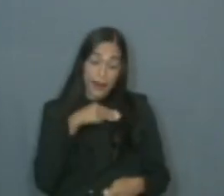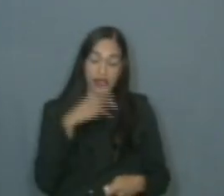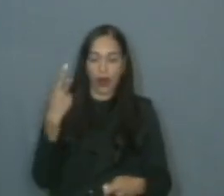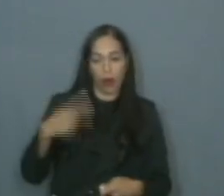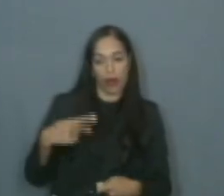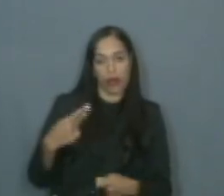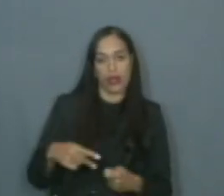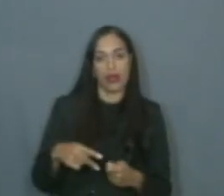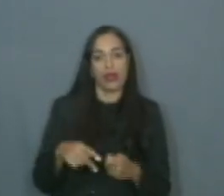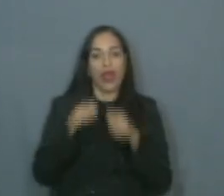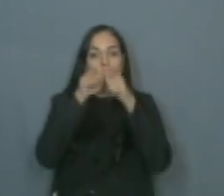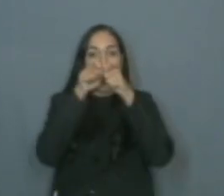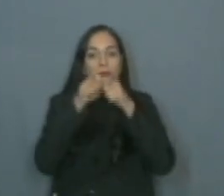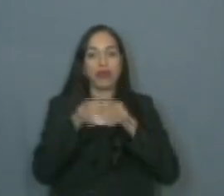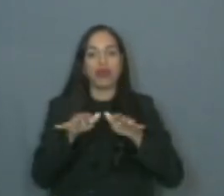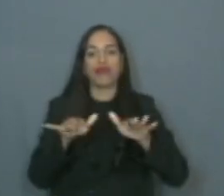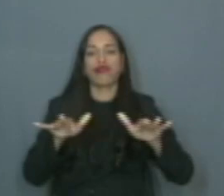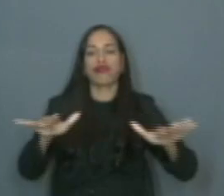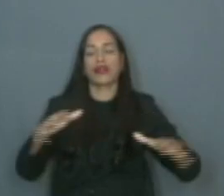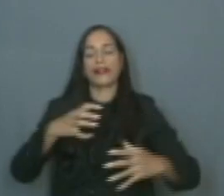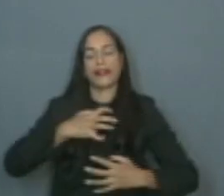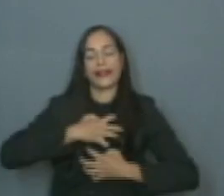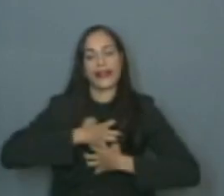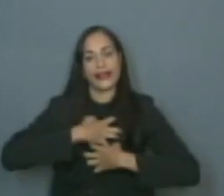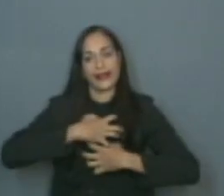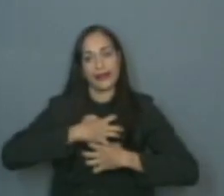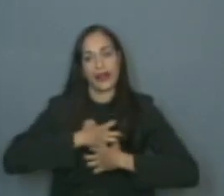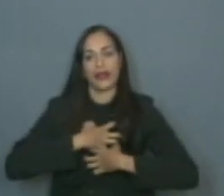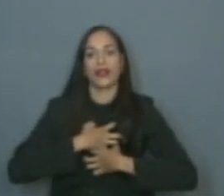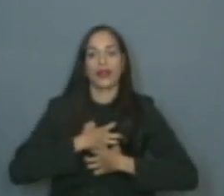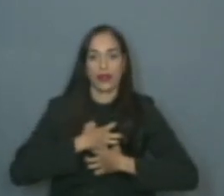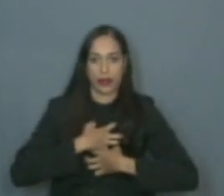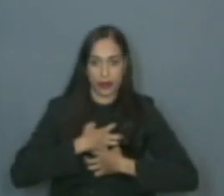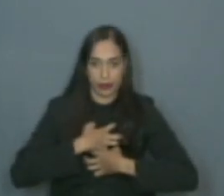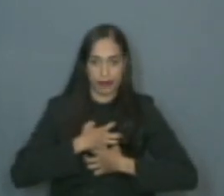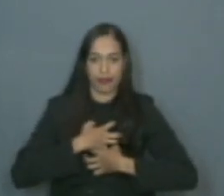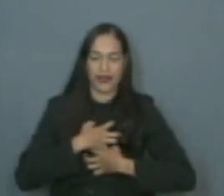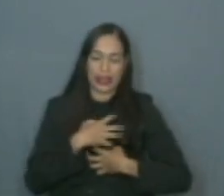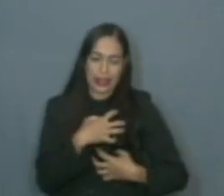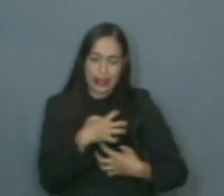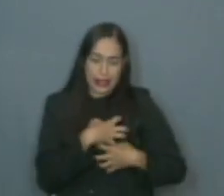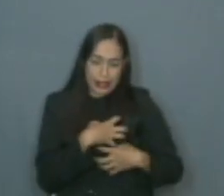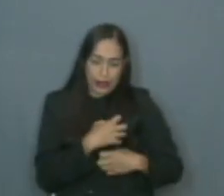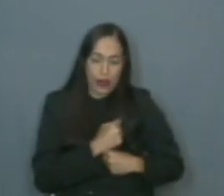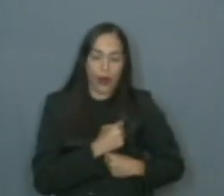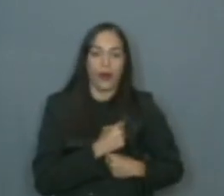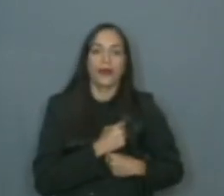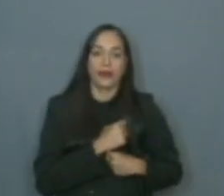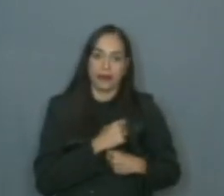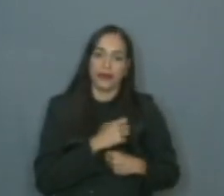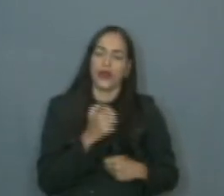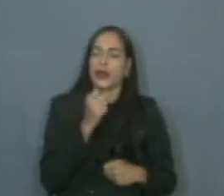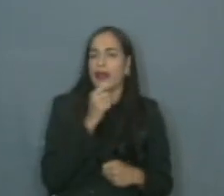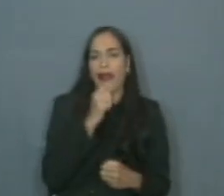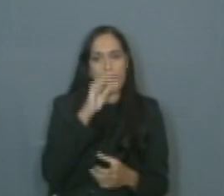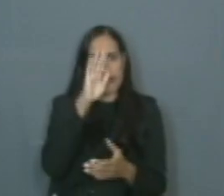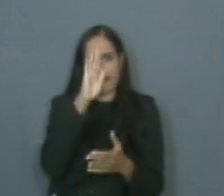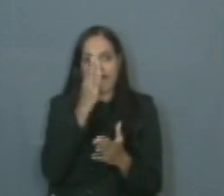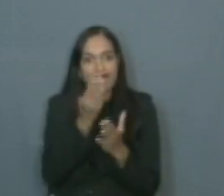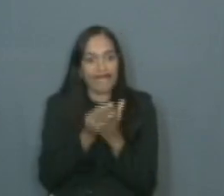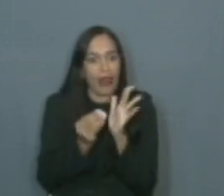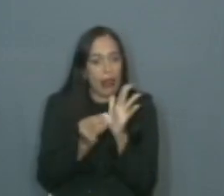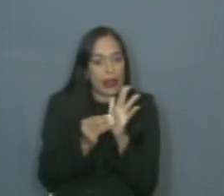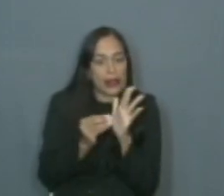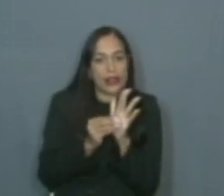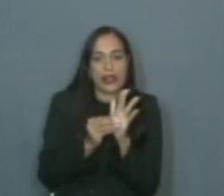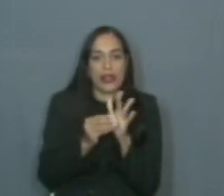vereadores, reverberar o sentimento, e eu diria até a dor, daqueles que ainda estão desacreditados por não